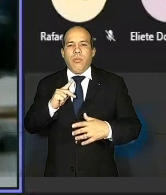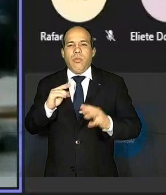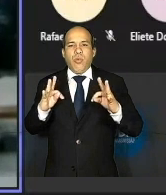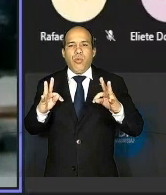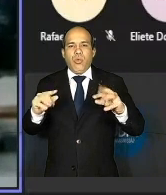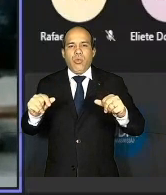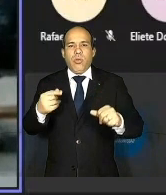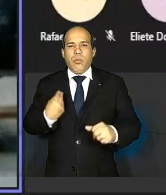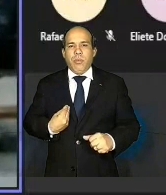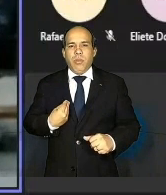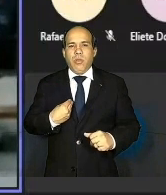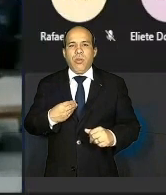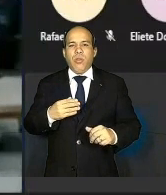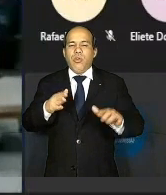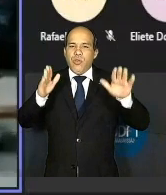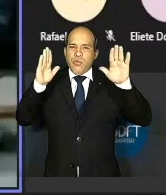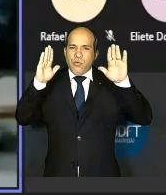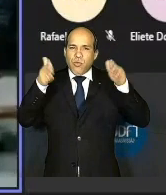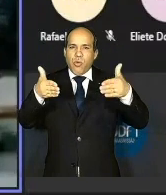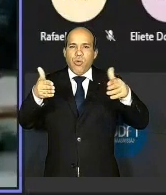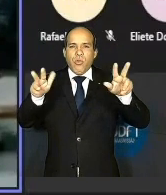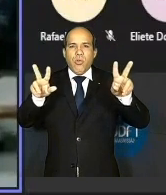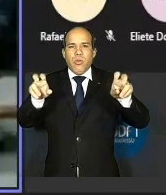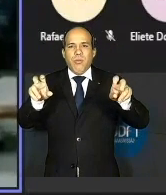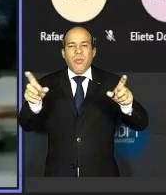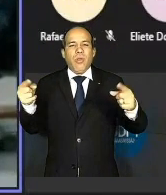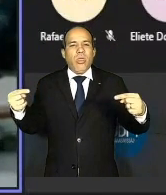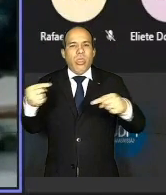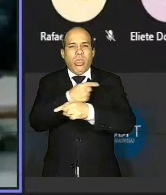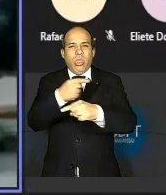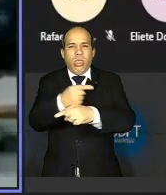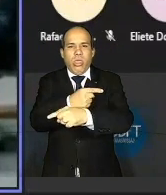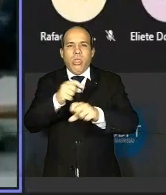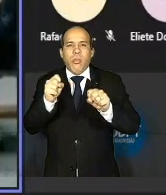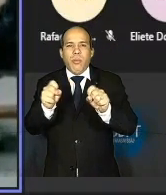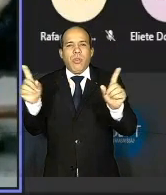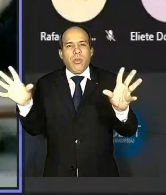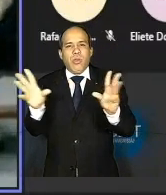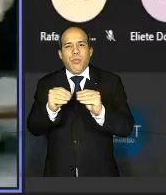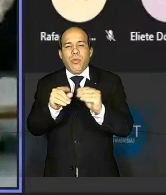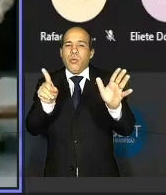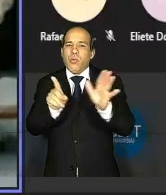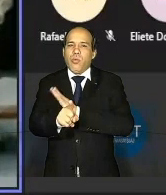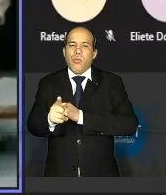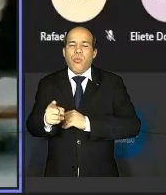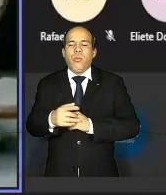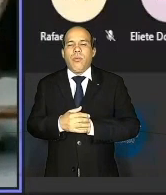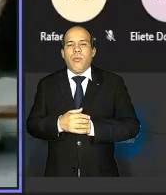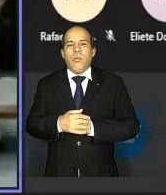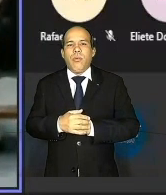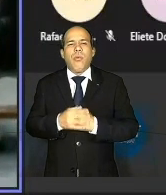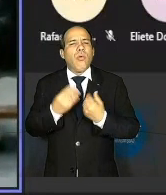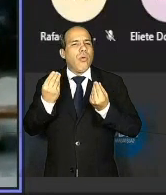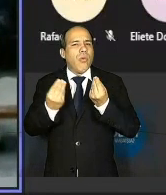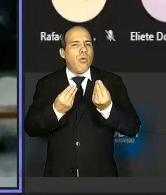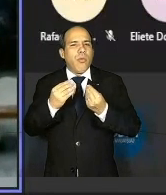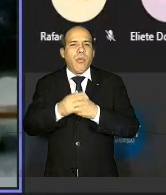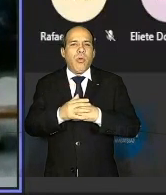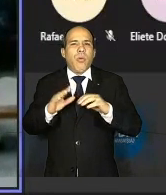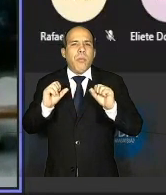a todos os presentes. Indo direto ao ponto, toda controvérsia pode ser resumida na seguinte